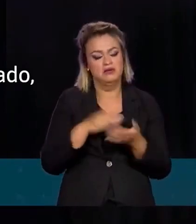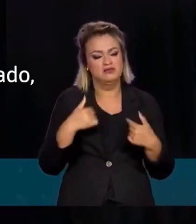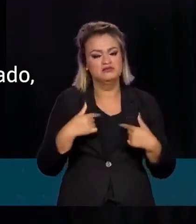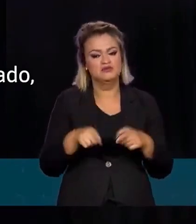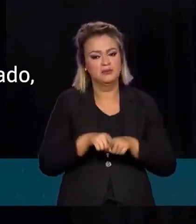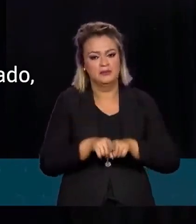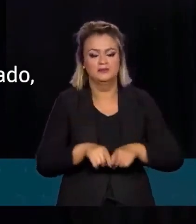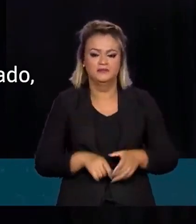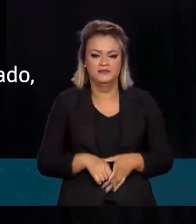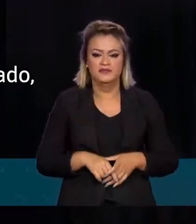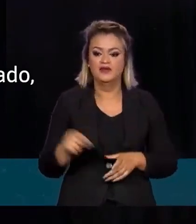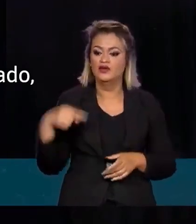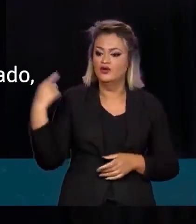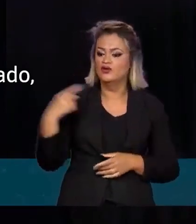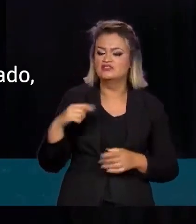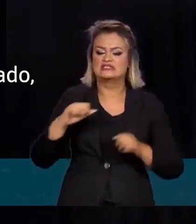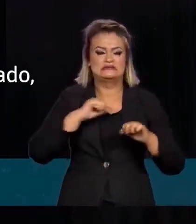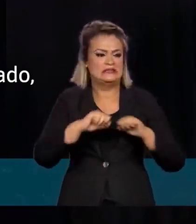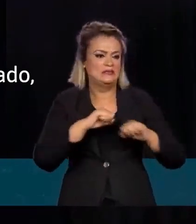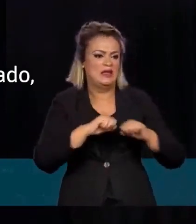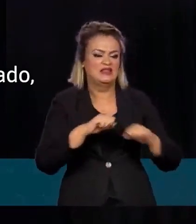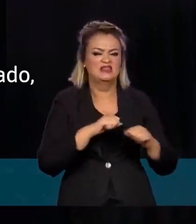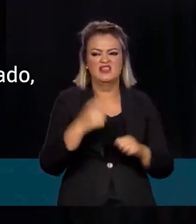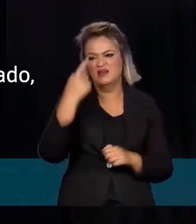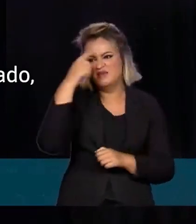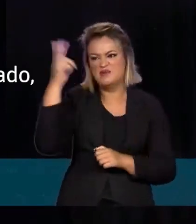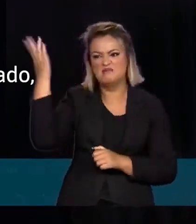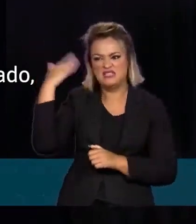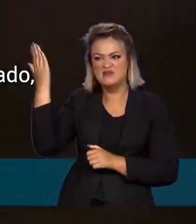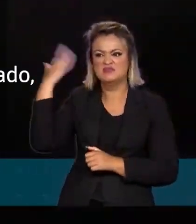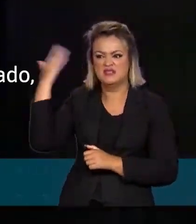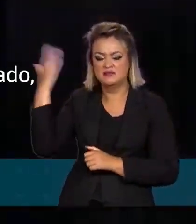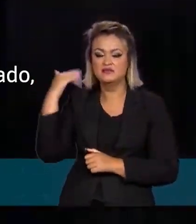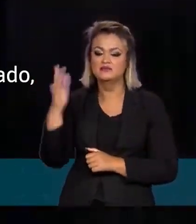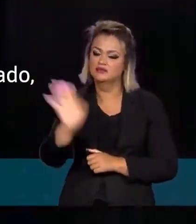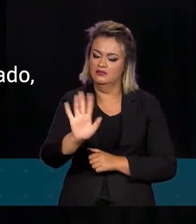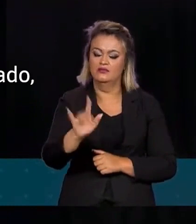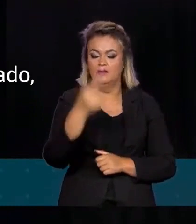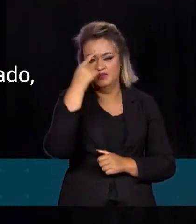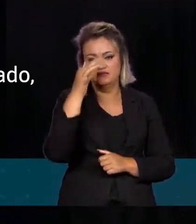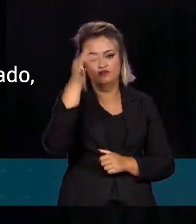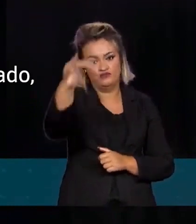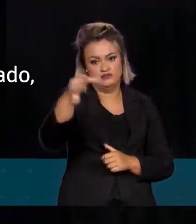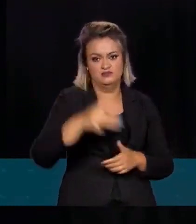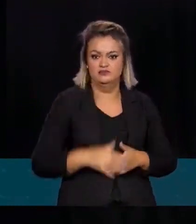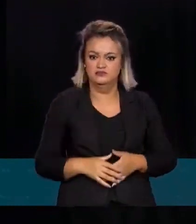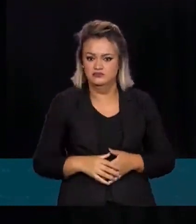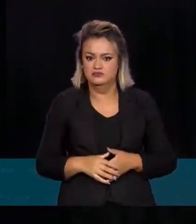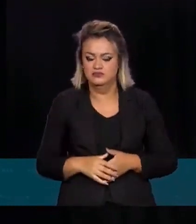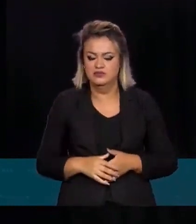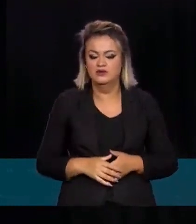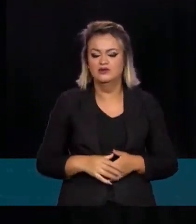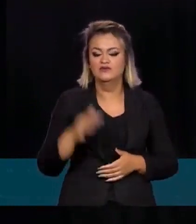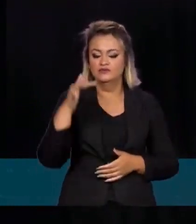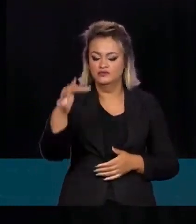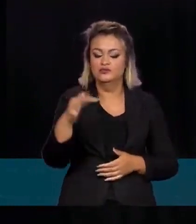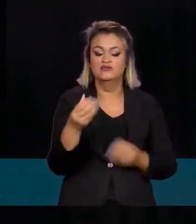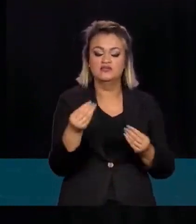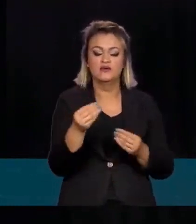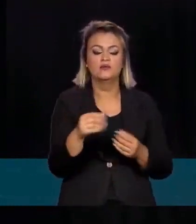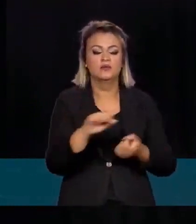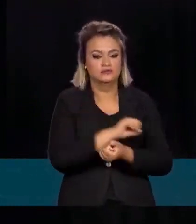nós estamos aqui não para debater o Ben 10 do passado mas para construir o BNDES do Futuro que será Verde